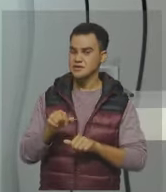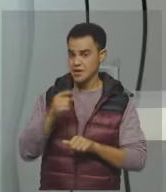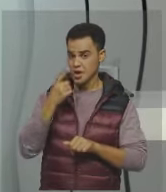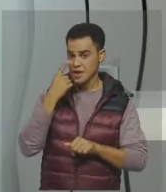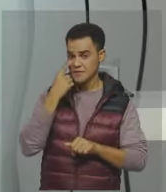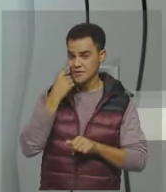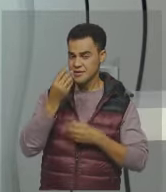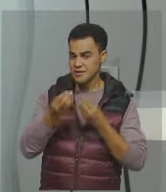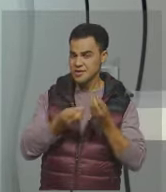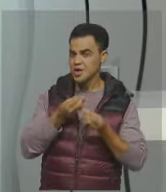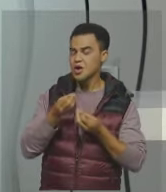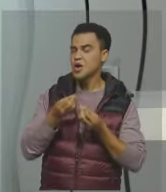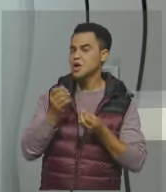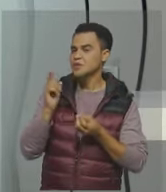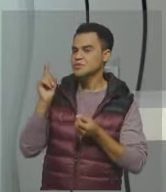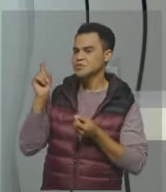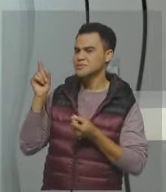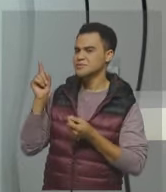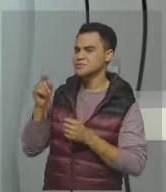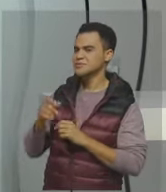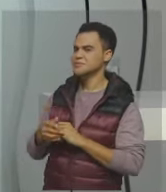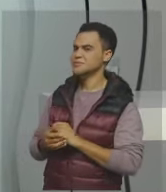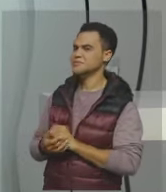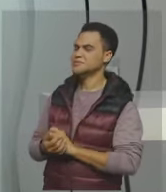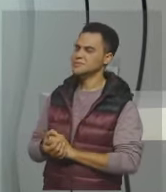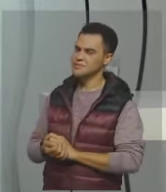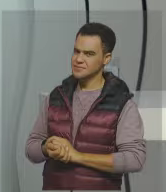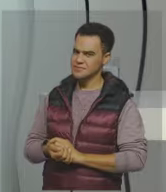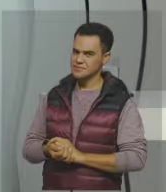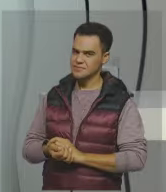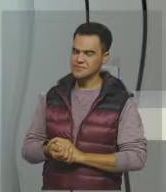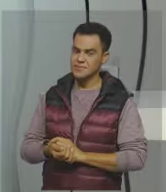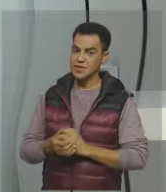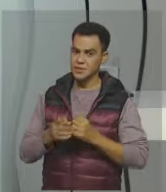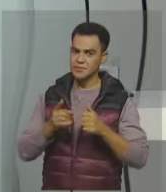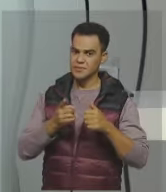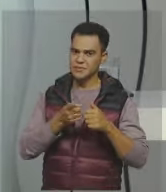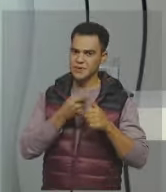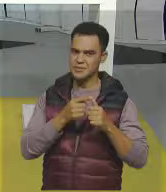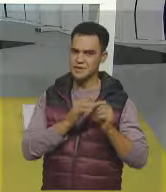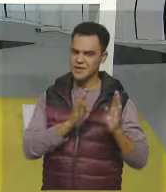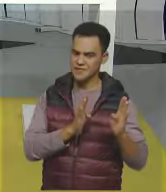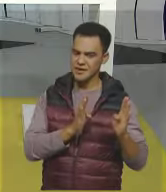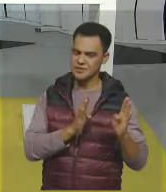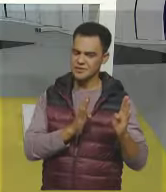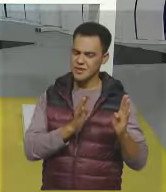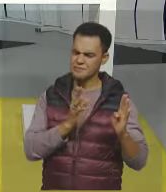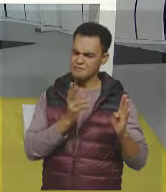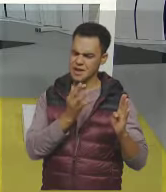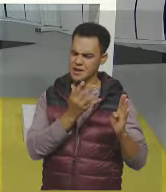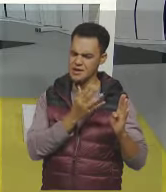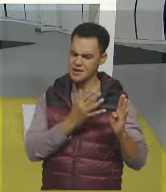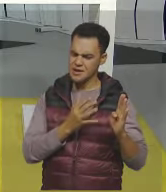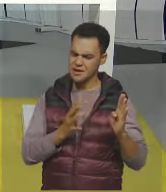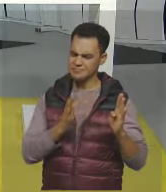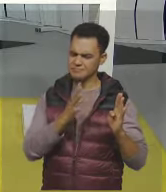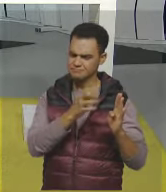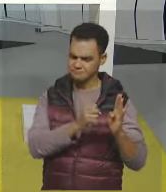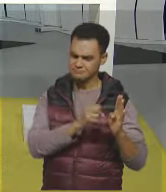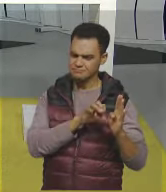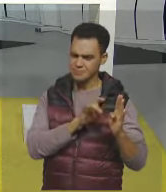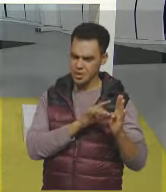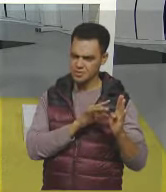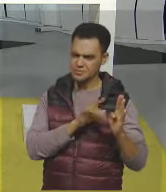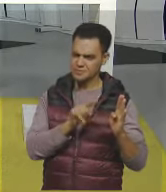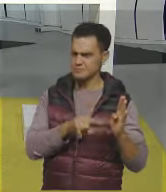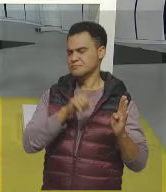fica agora o meu circuito após essa primeira fase de cálculo. Eu vou até colocar com outra